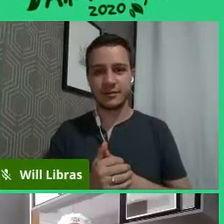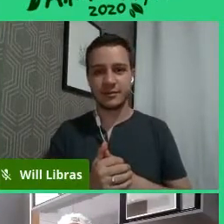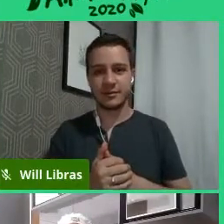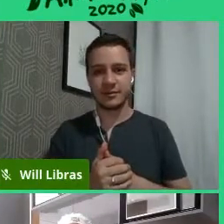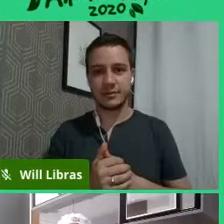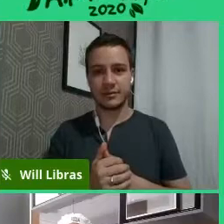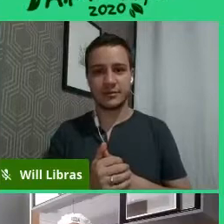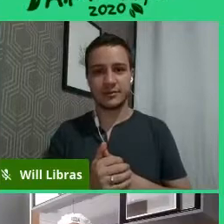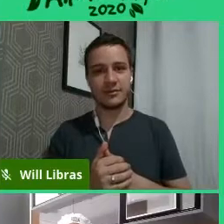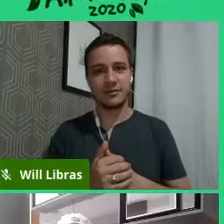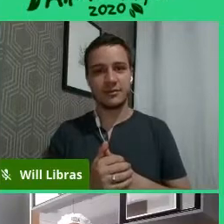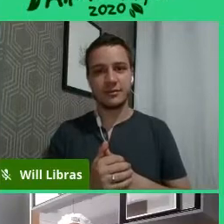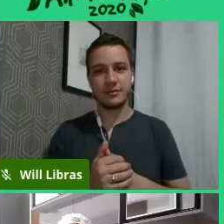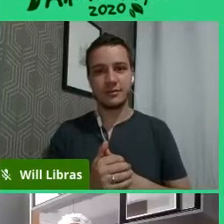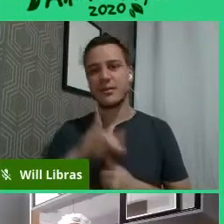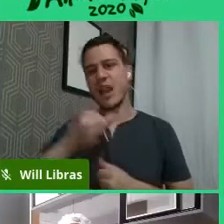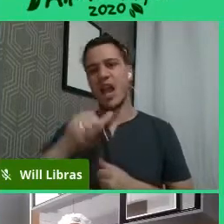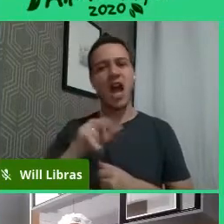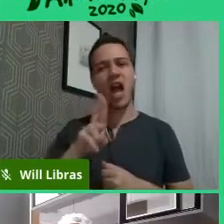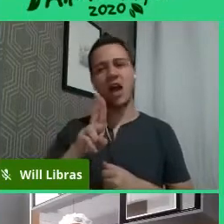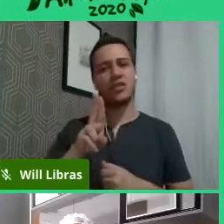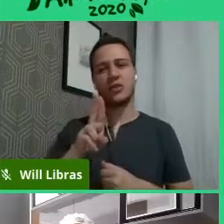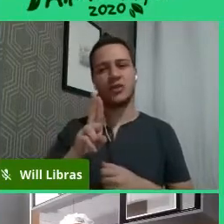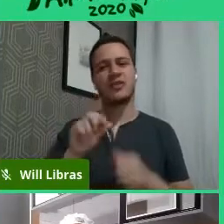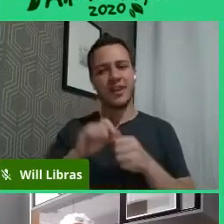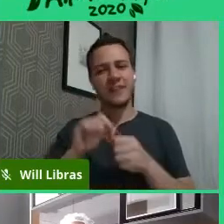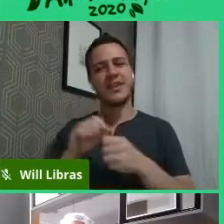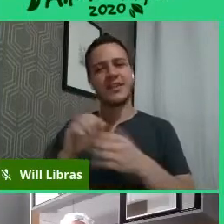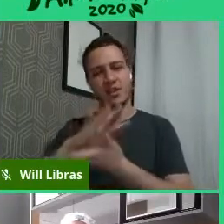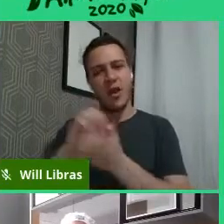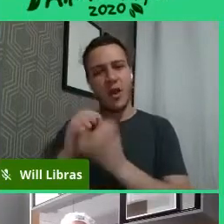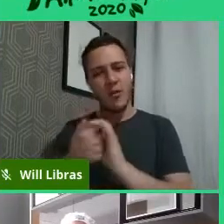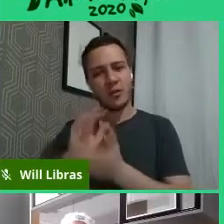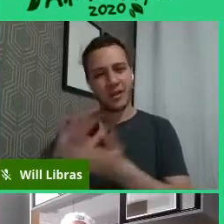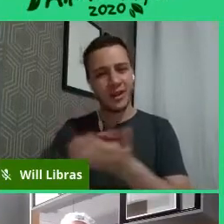E a Ju? Acho que se perdeu nas almôndegas.